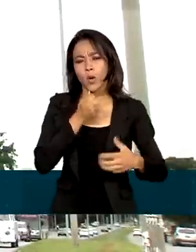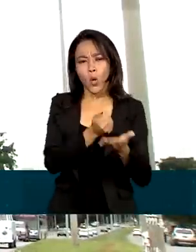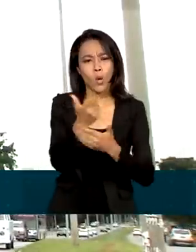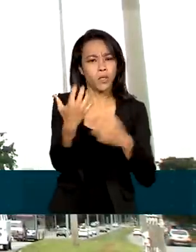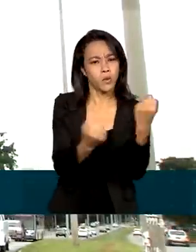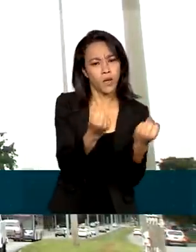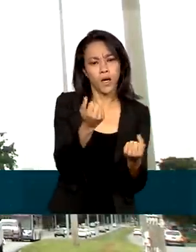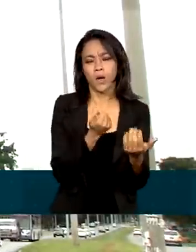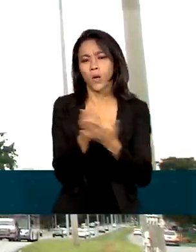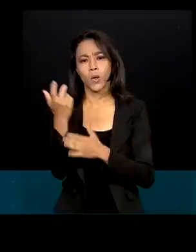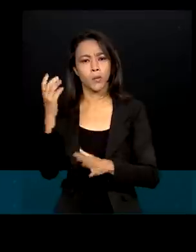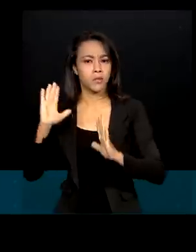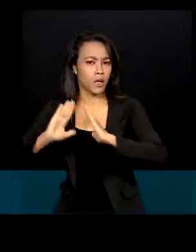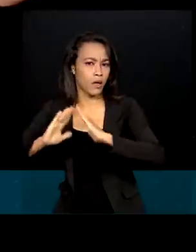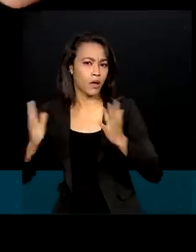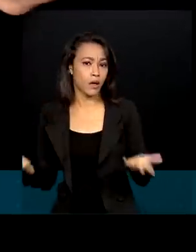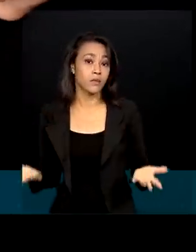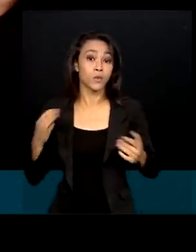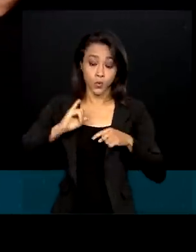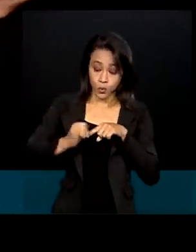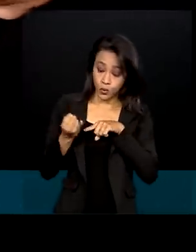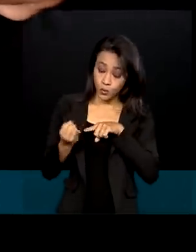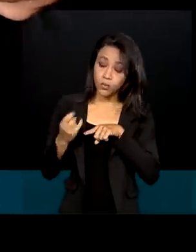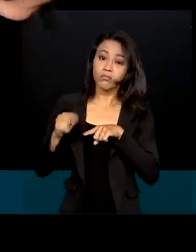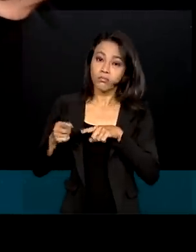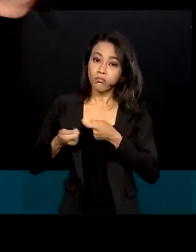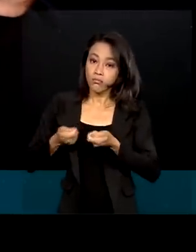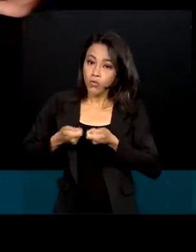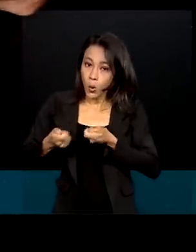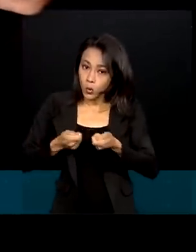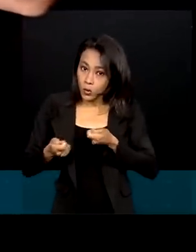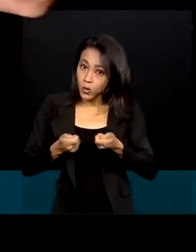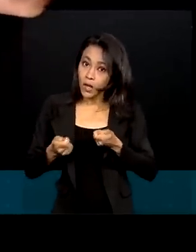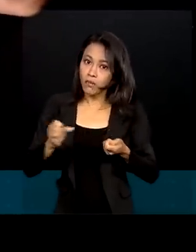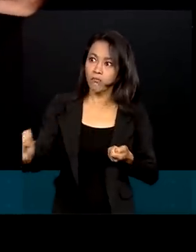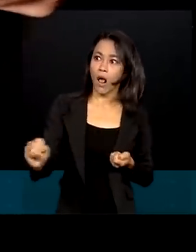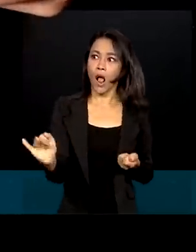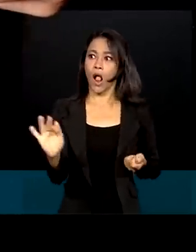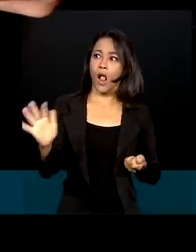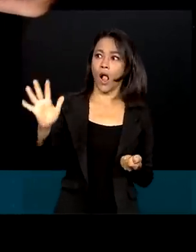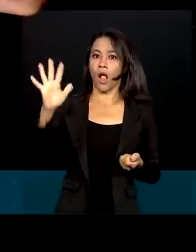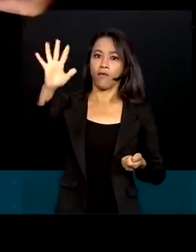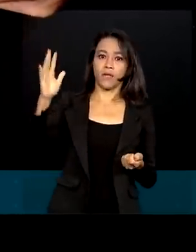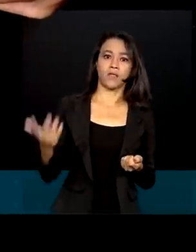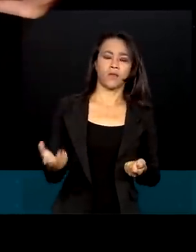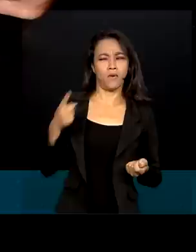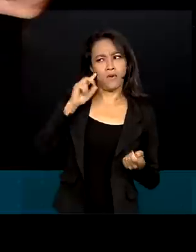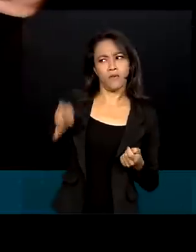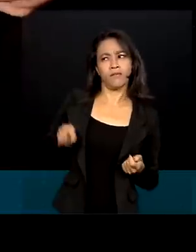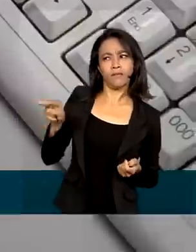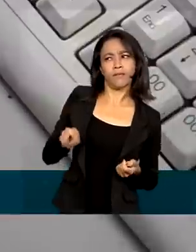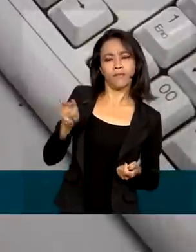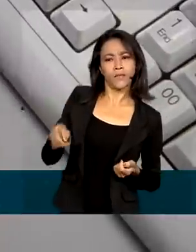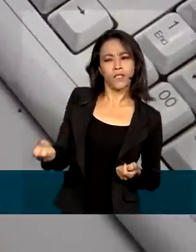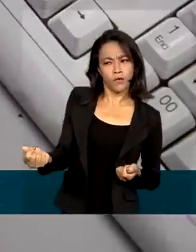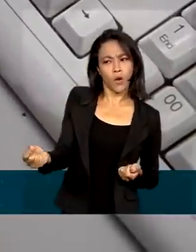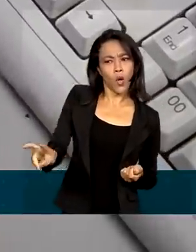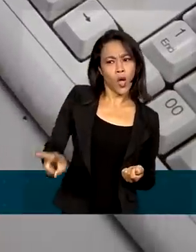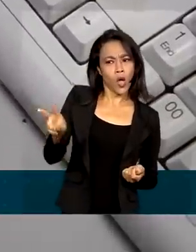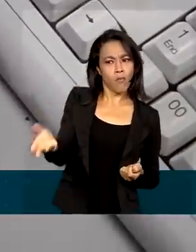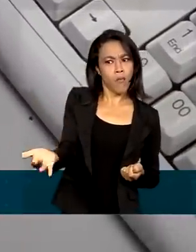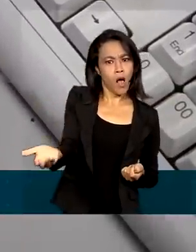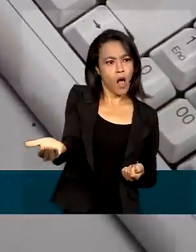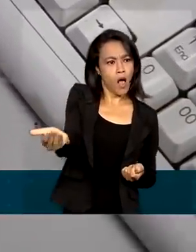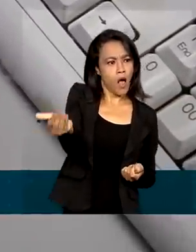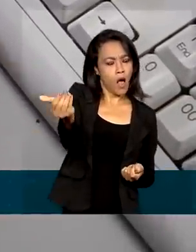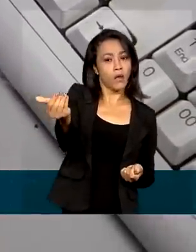ou de uma casa. Os juros também são calibrados para controlar a inflação, subindo se o comportamento dos preços acelera e